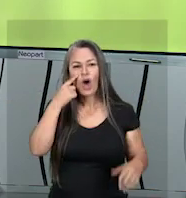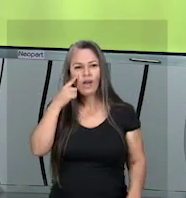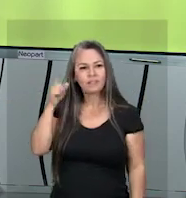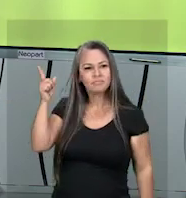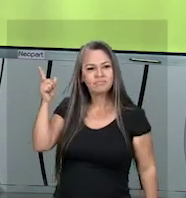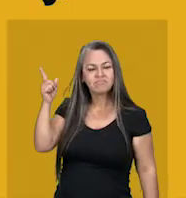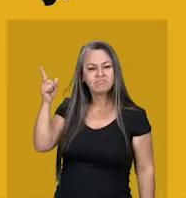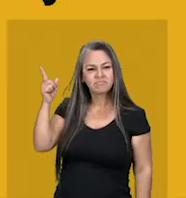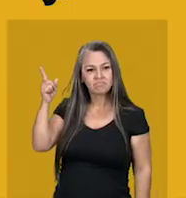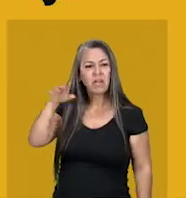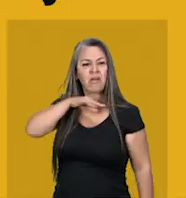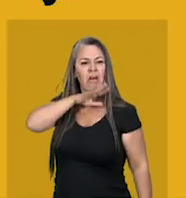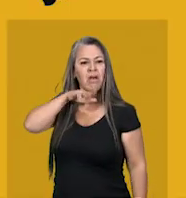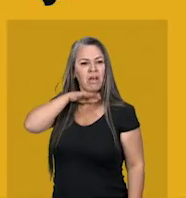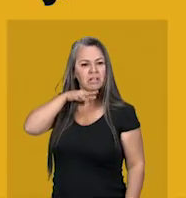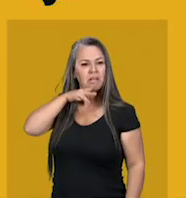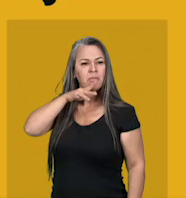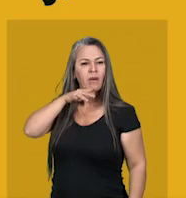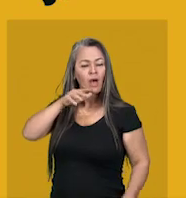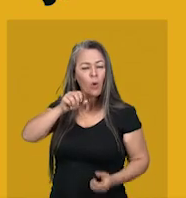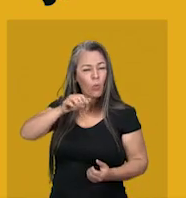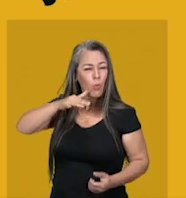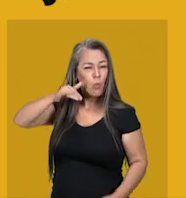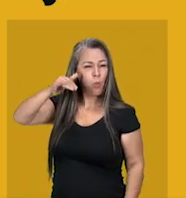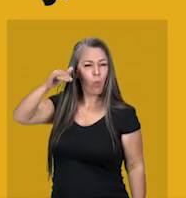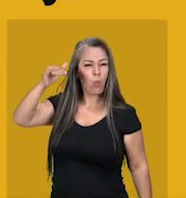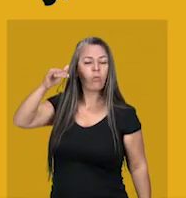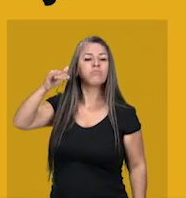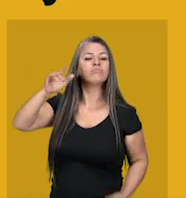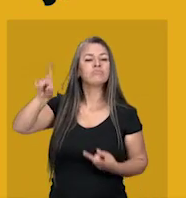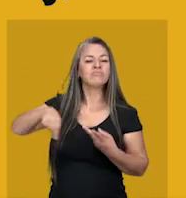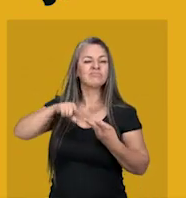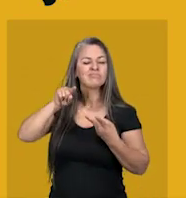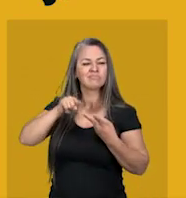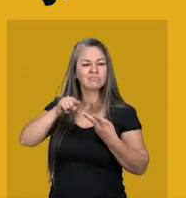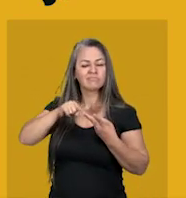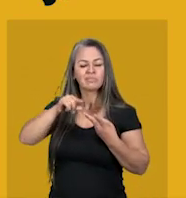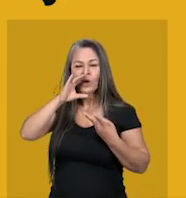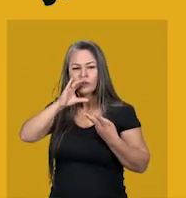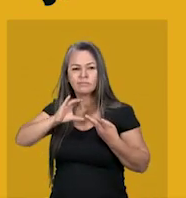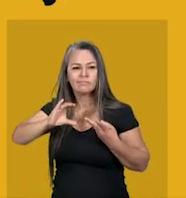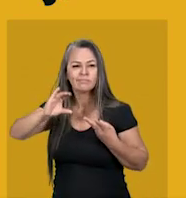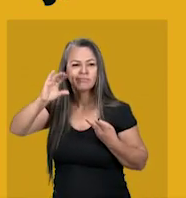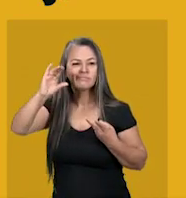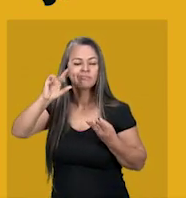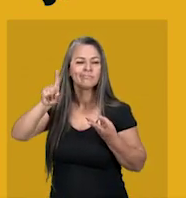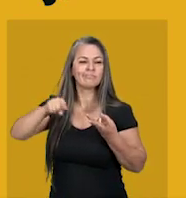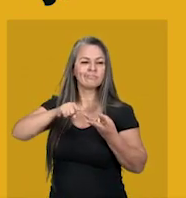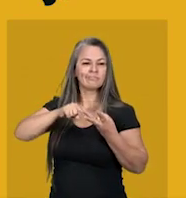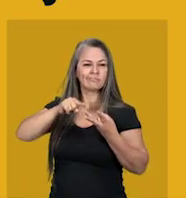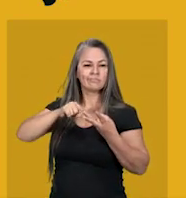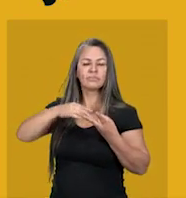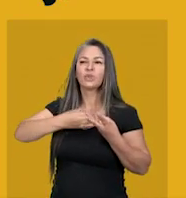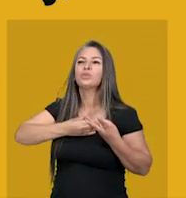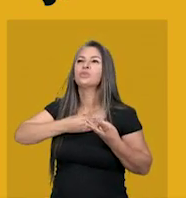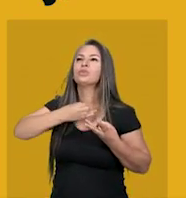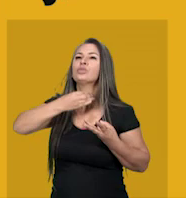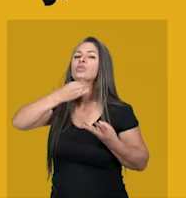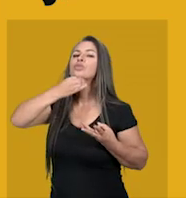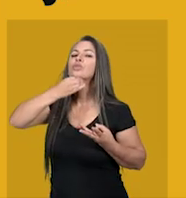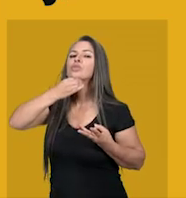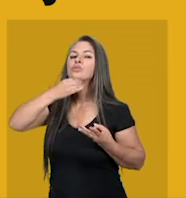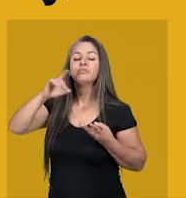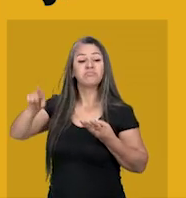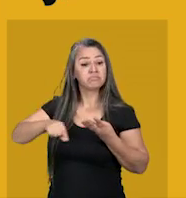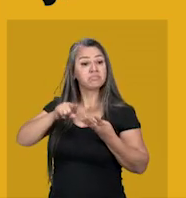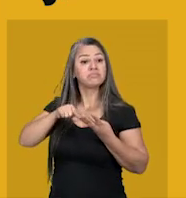animais de grande porte, né, que ocupam zebras, leões, elefantes, né? Ou seja, você tem animais que se adaptaram muito bem a